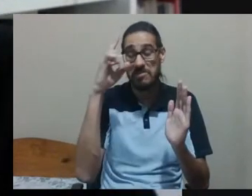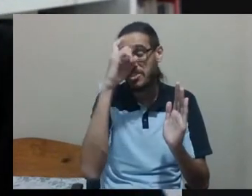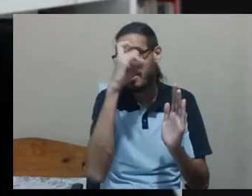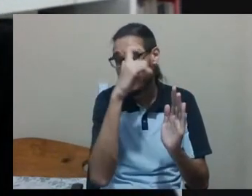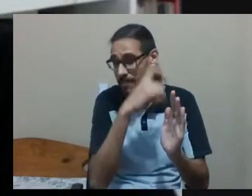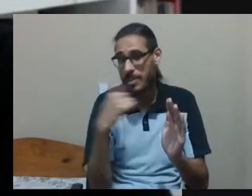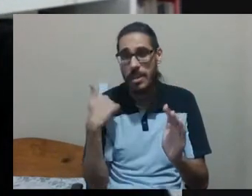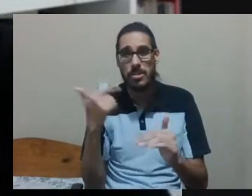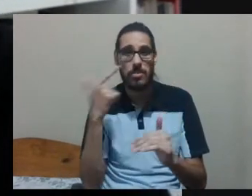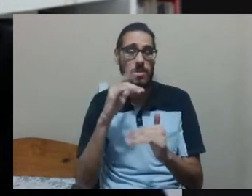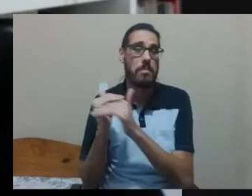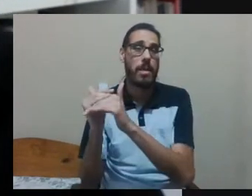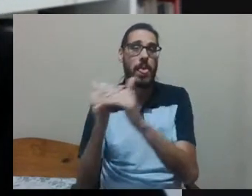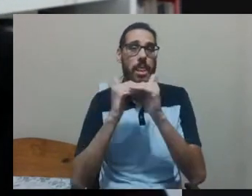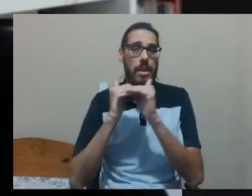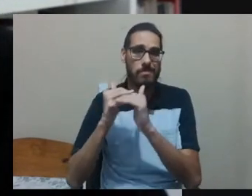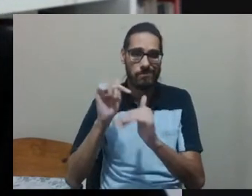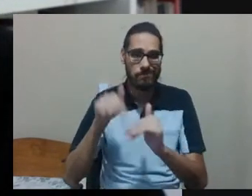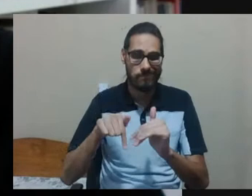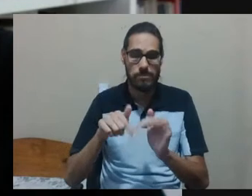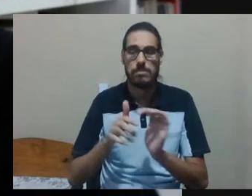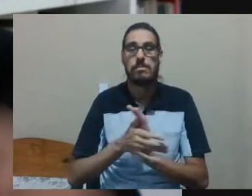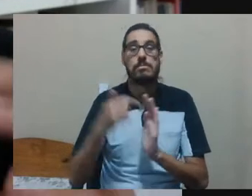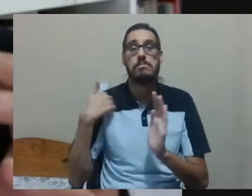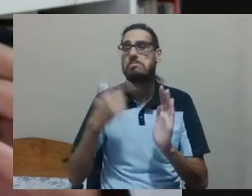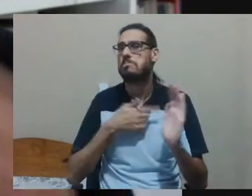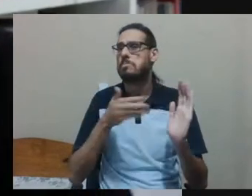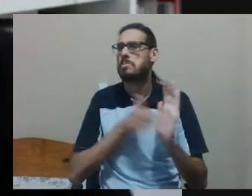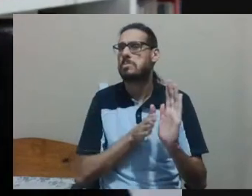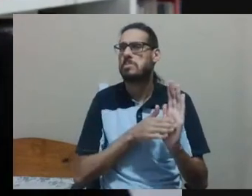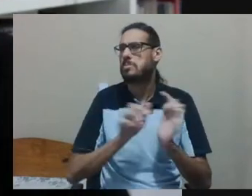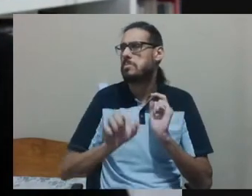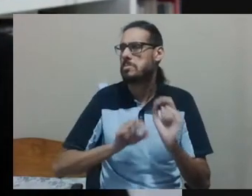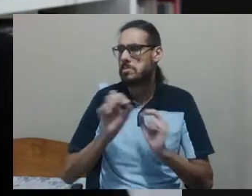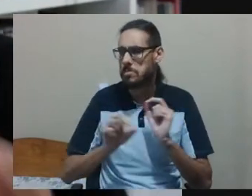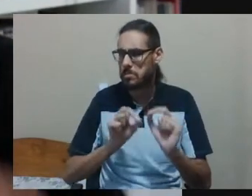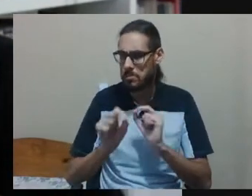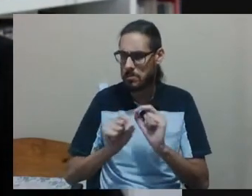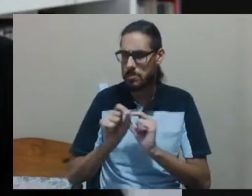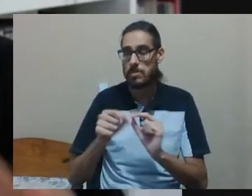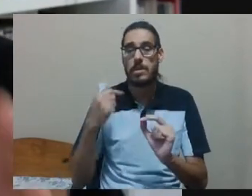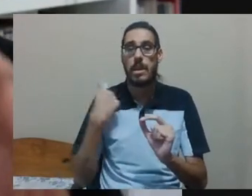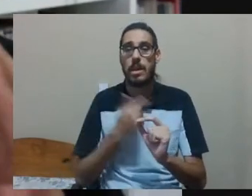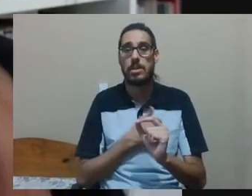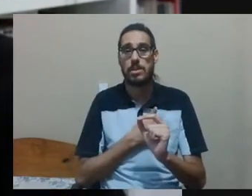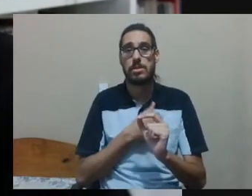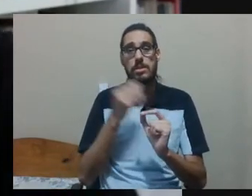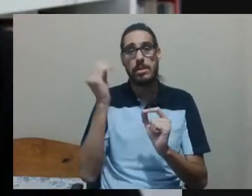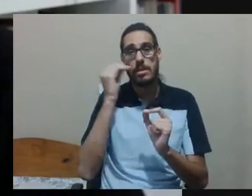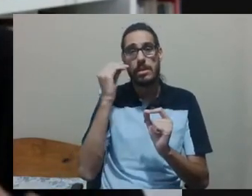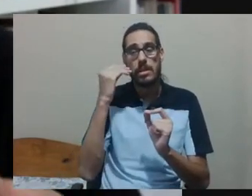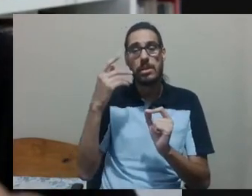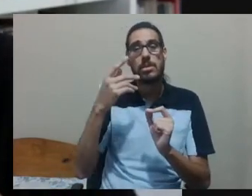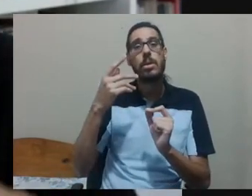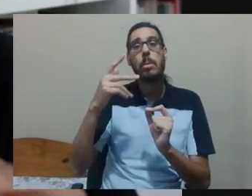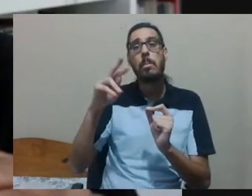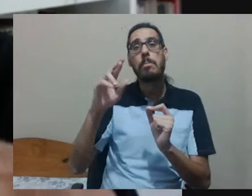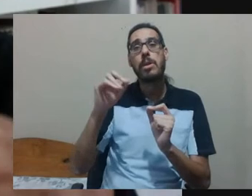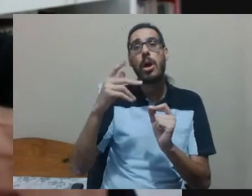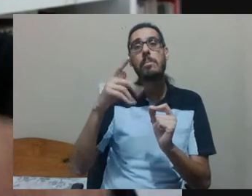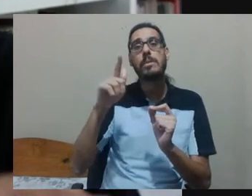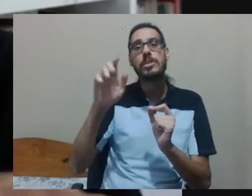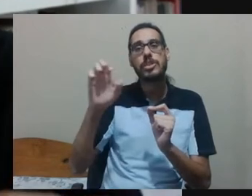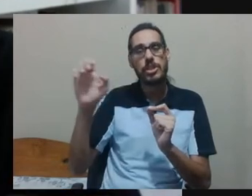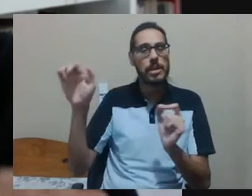desse tipo de atividade. A nossa proposta é, aproximando a própria EG dos programas de pós-graduação,